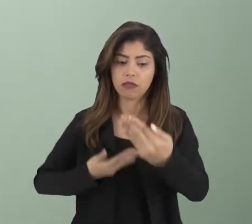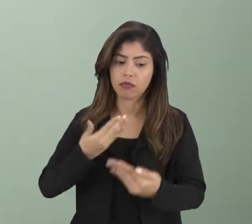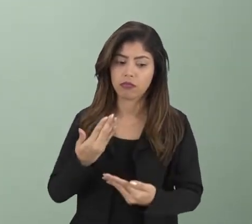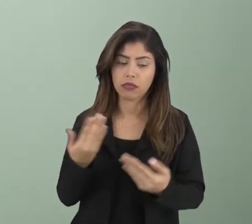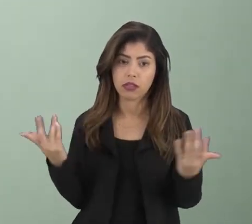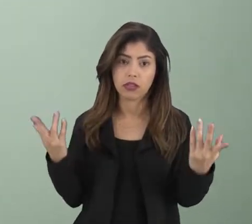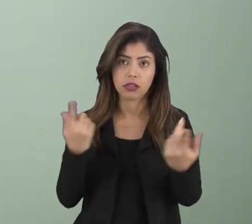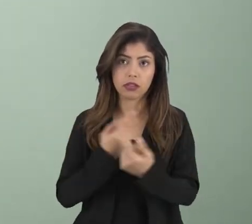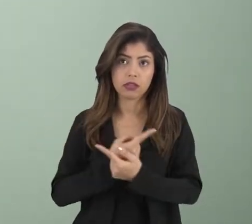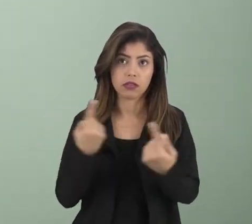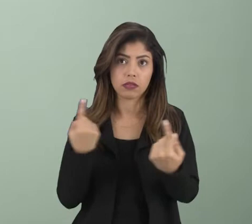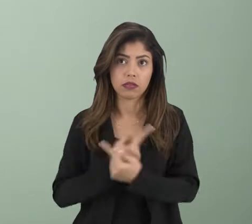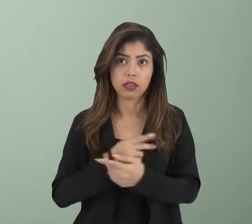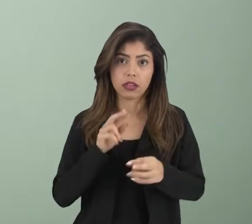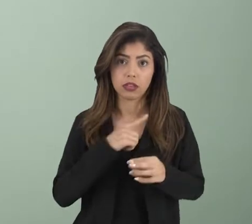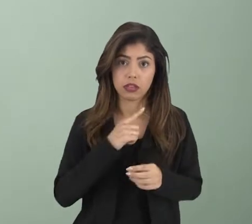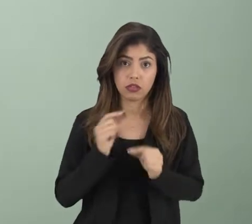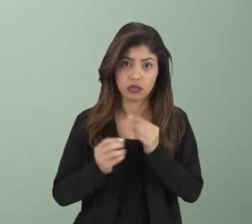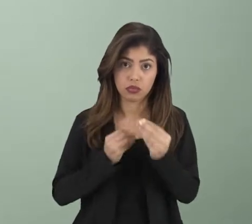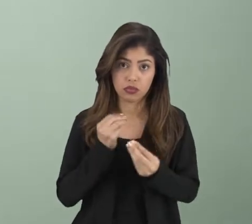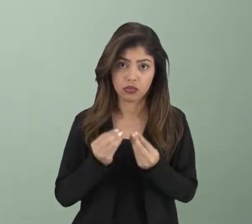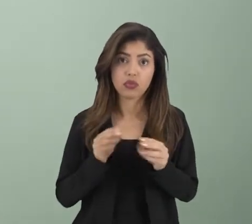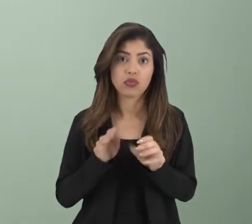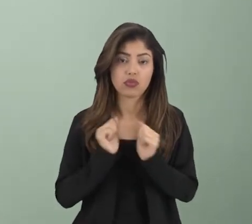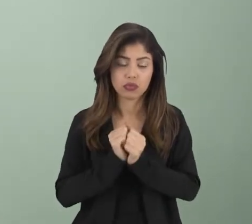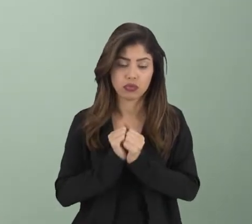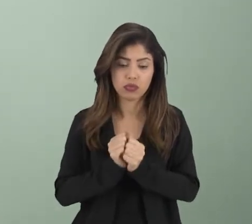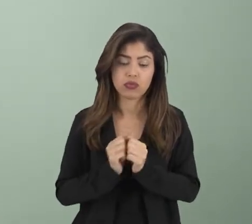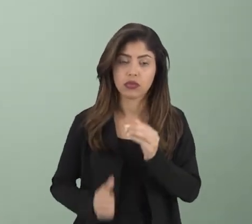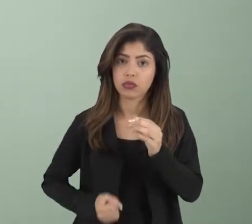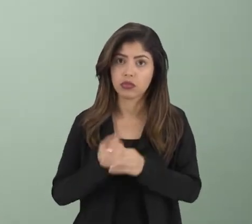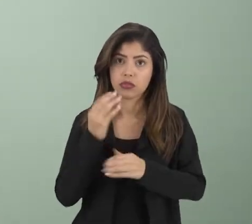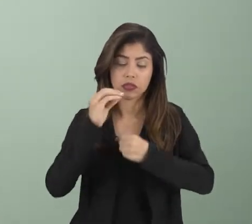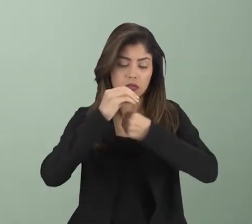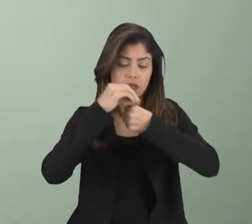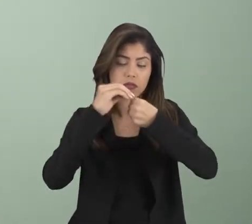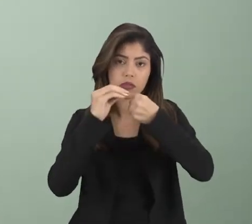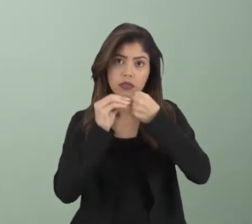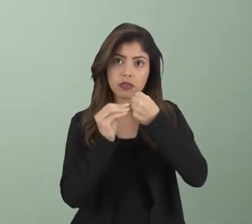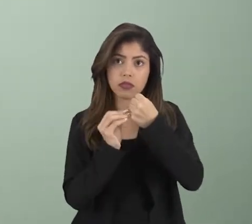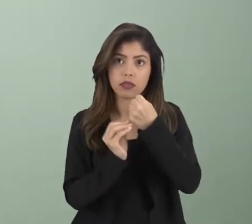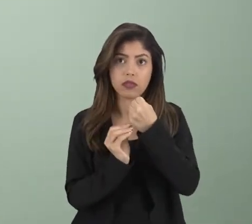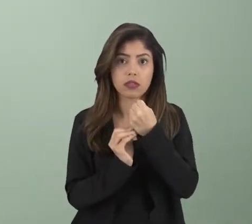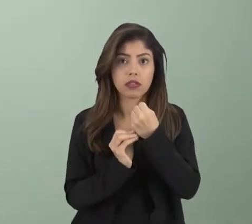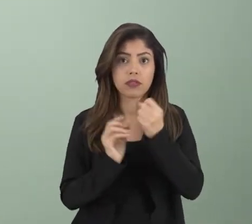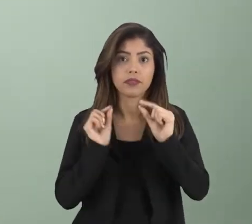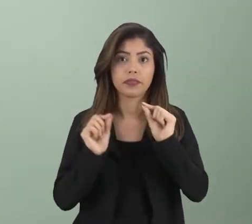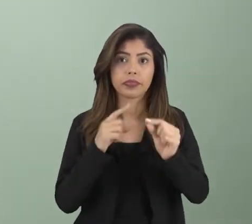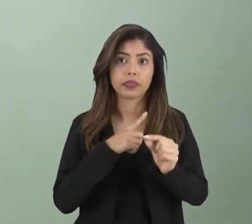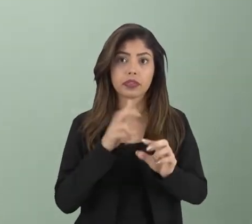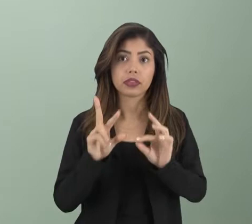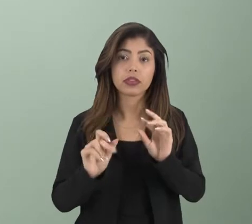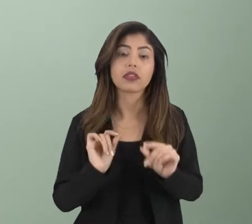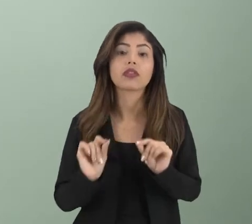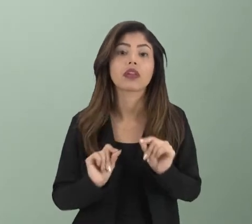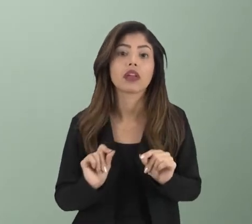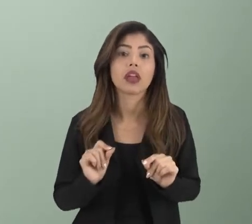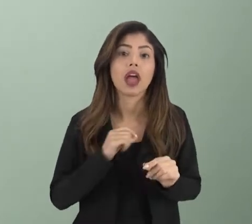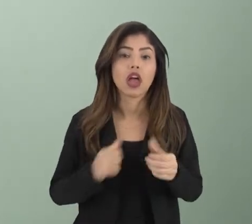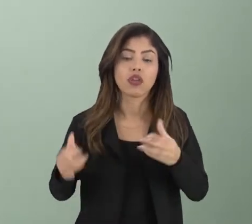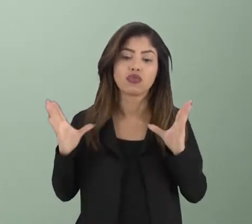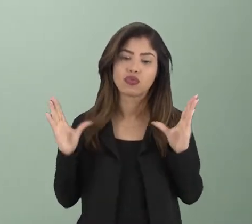si, e essa interação vai resultar em formação de moléculas. E essa interação de moléculas vai resultar na formação